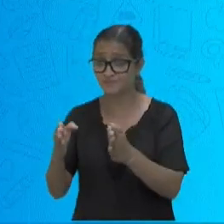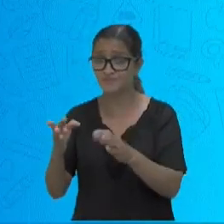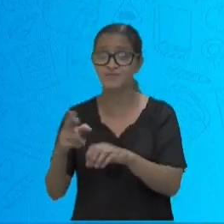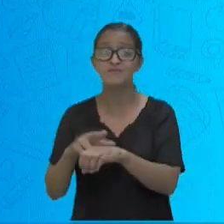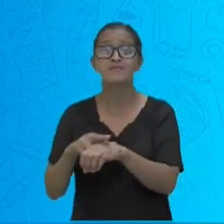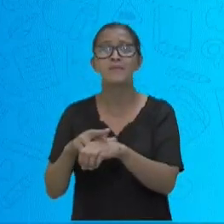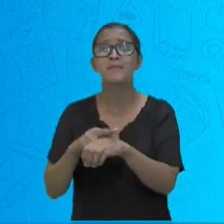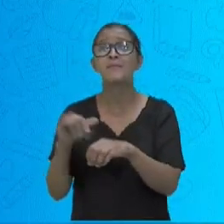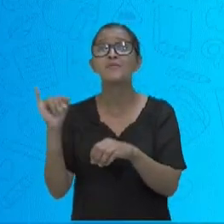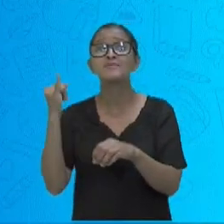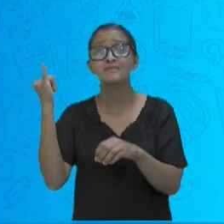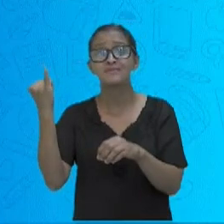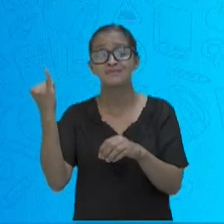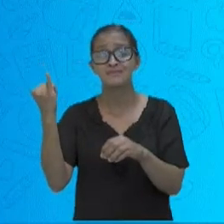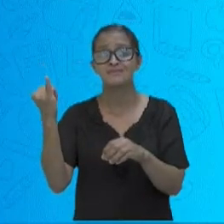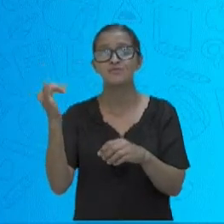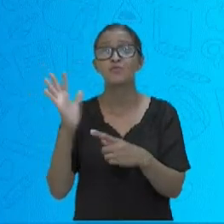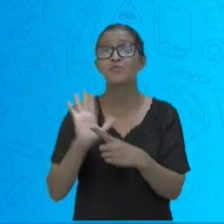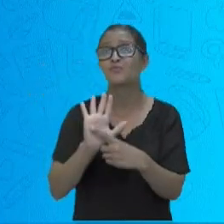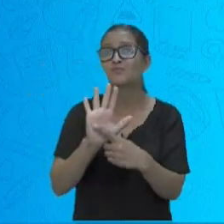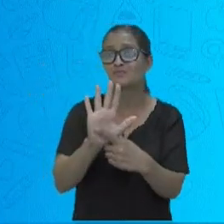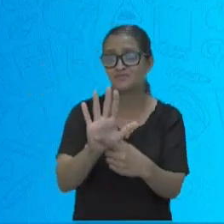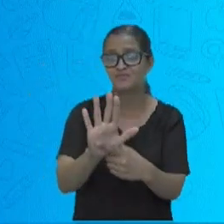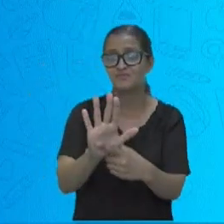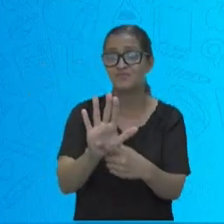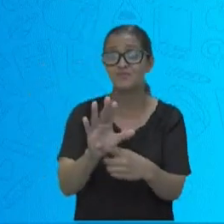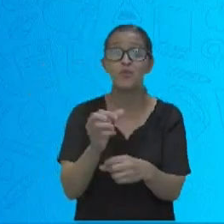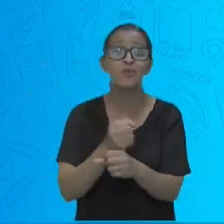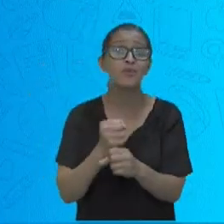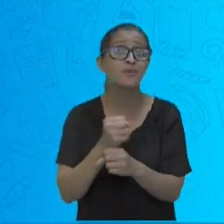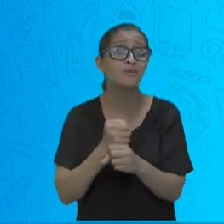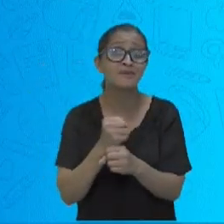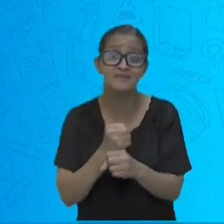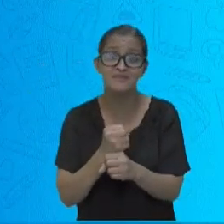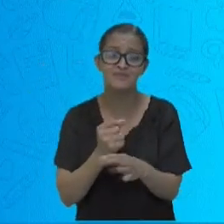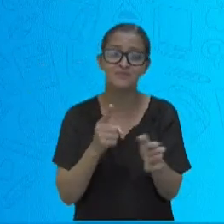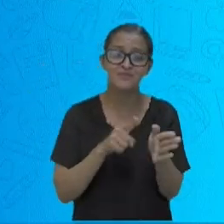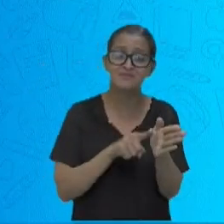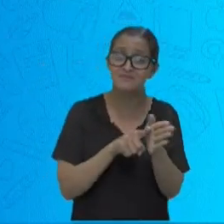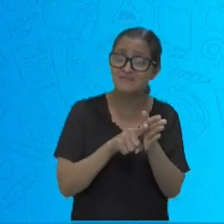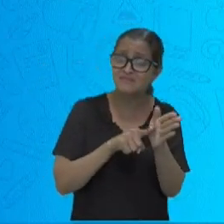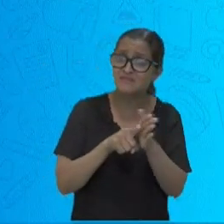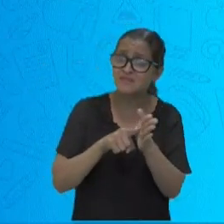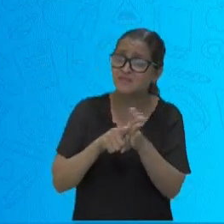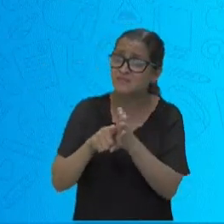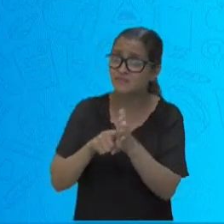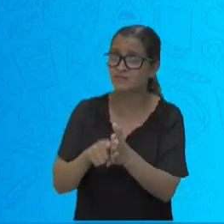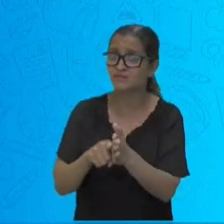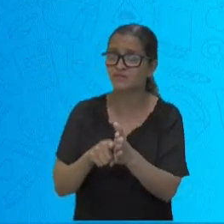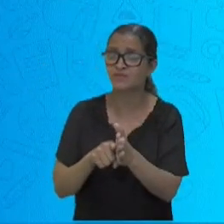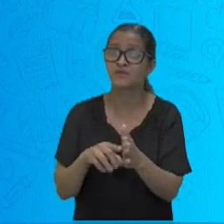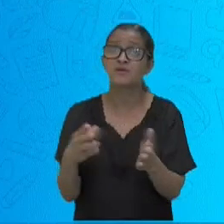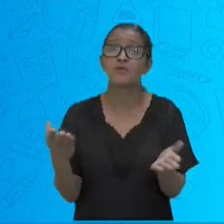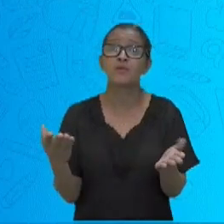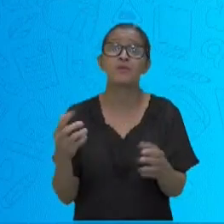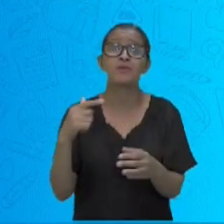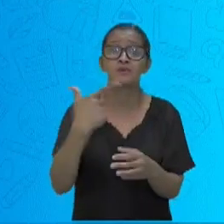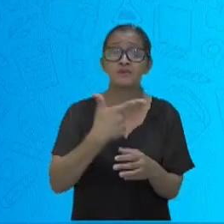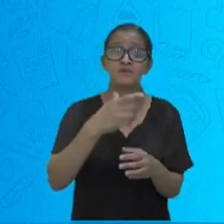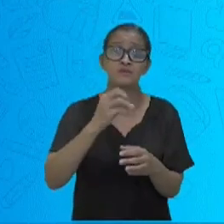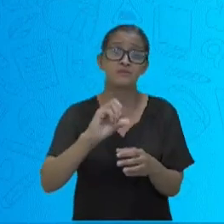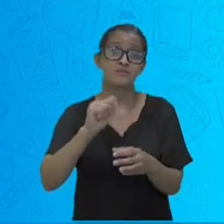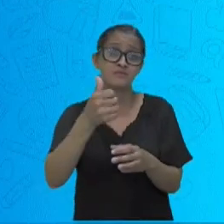muito importante. Até mesmo o ano que foi feita essa pesquisa. Foi no ano de 2019, no ano